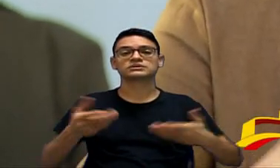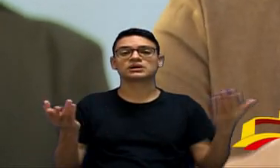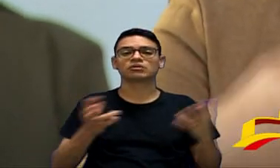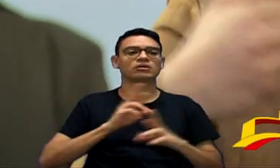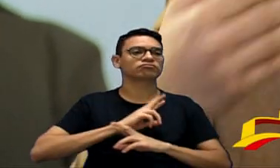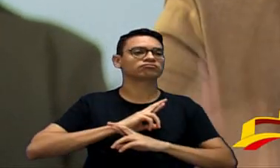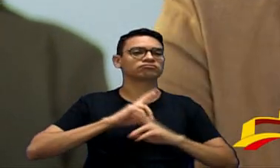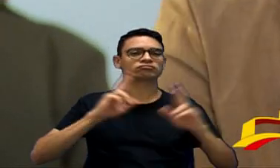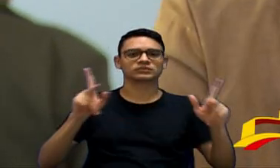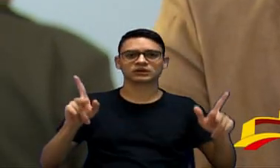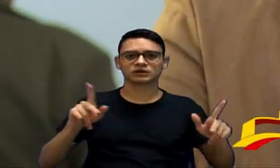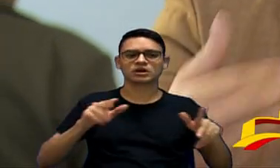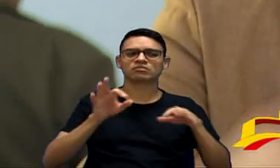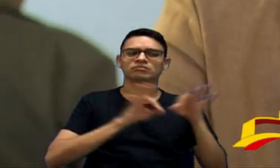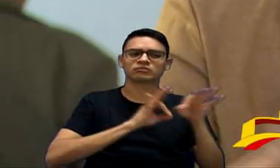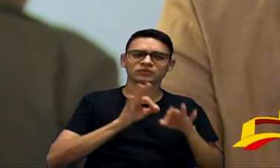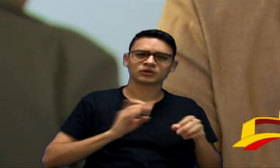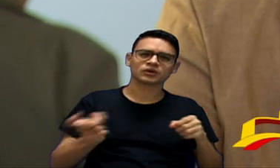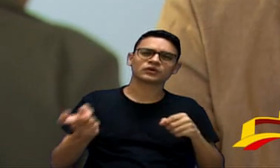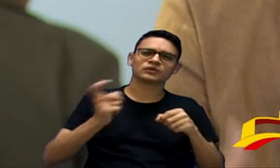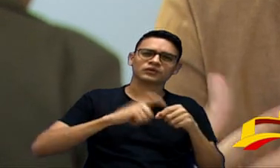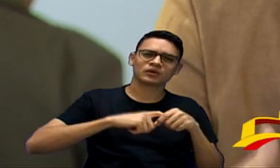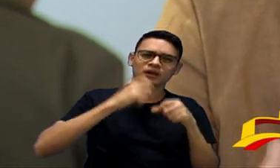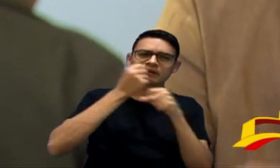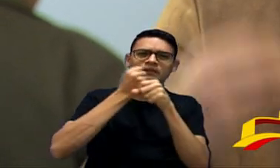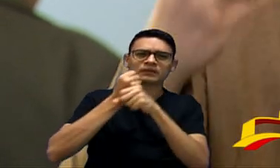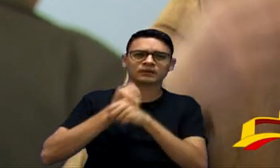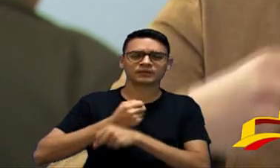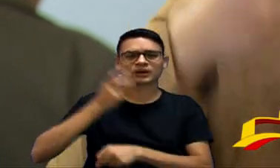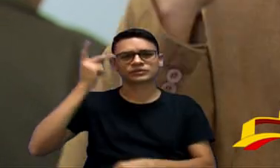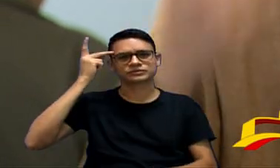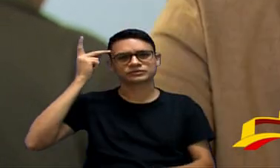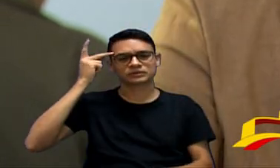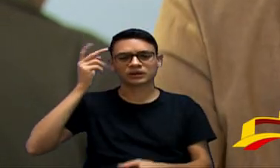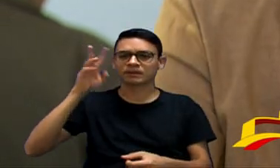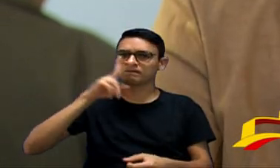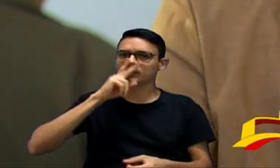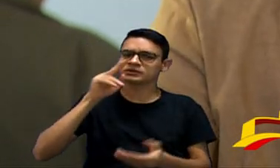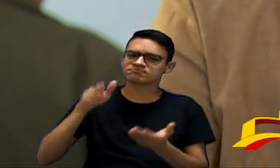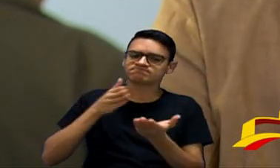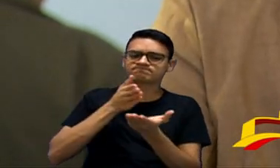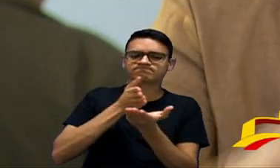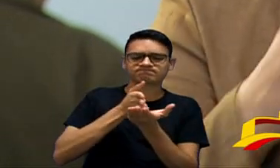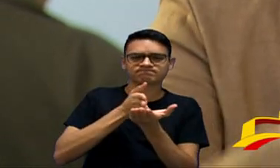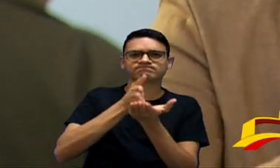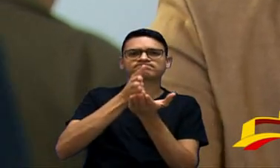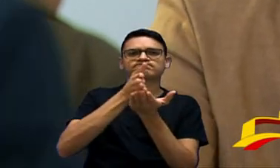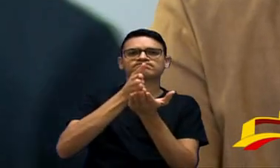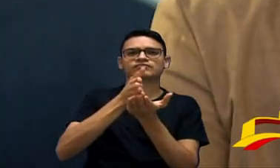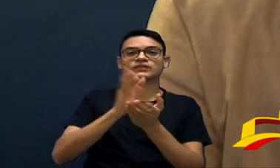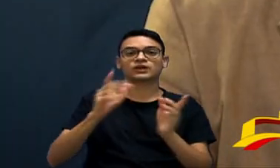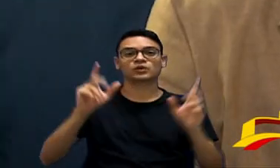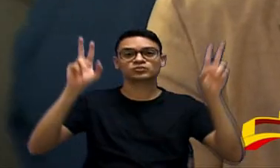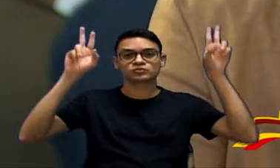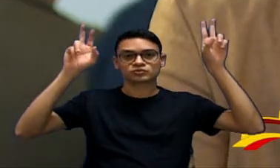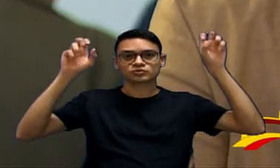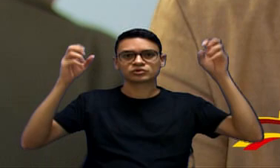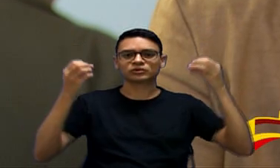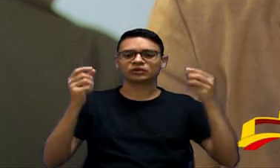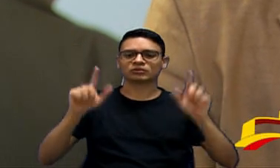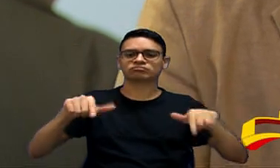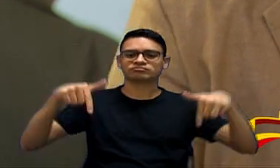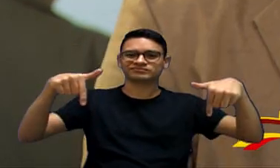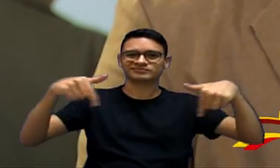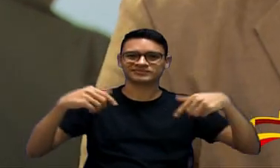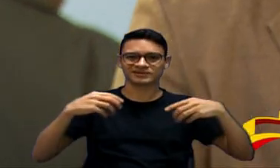fato, retome os projetos e as obras do nosso Estado e coloque São Paulo nos trilhos. Então, o título de cidadão sorocabano foi para aquele